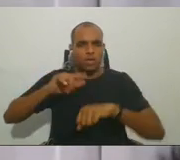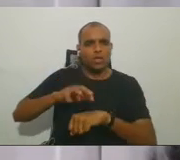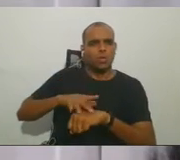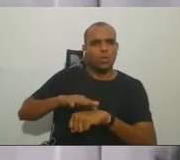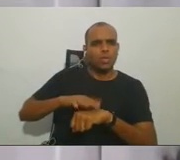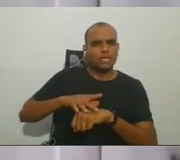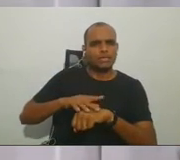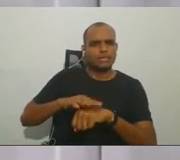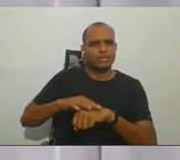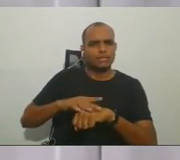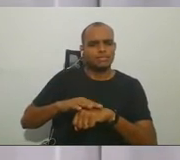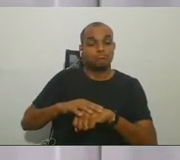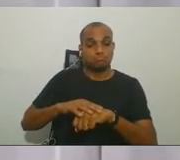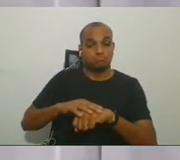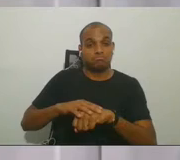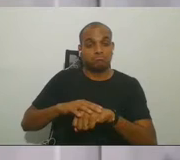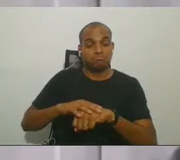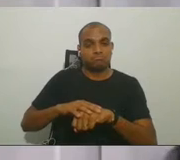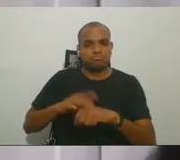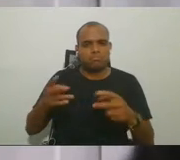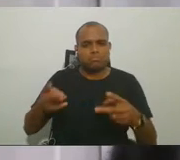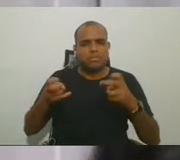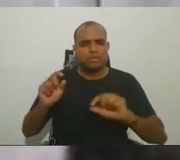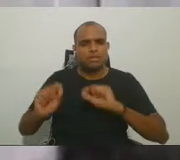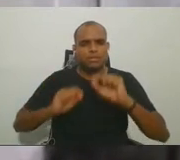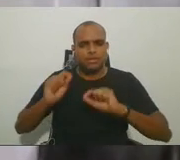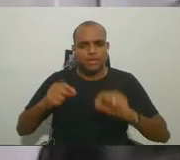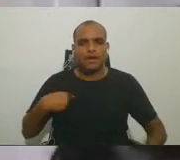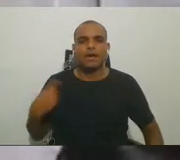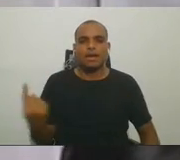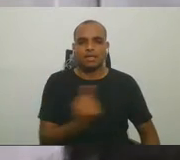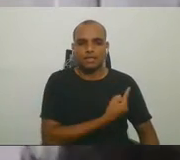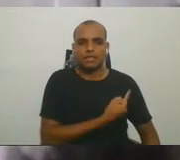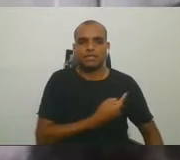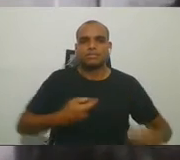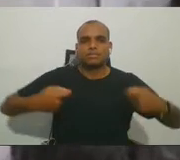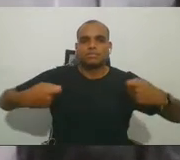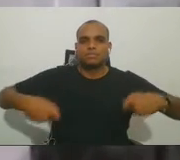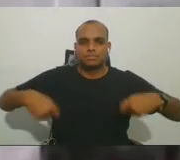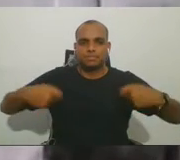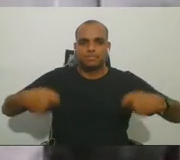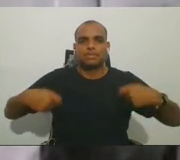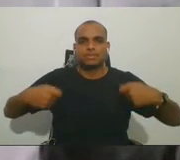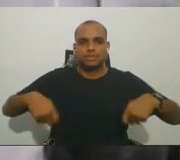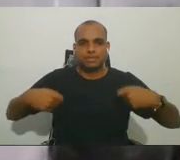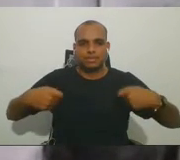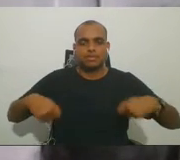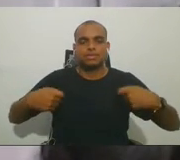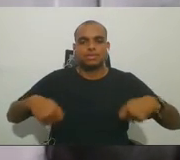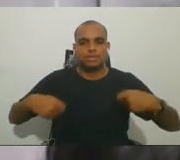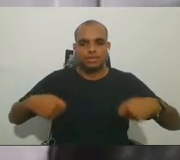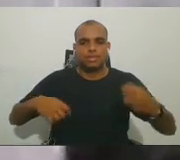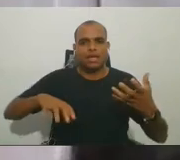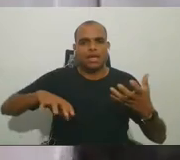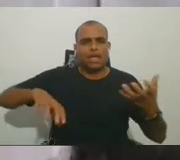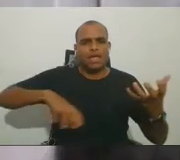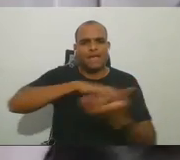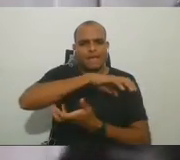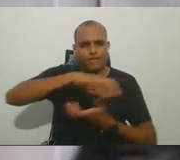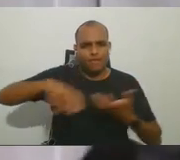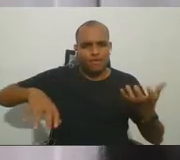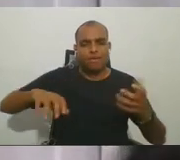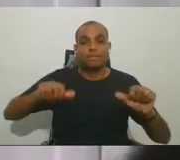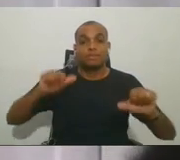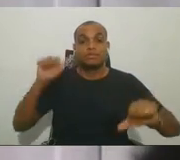é evidente que precisamos, então, todas essas reformas